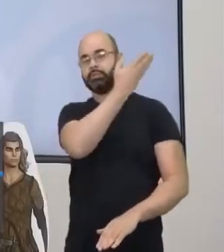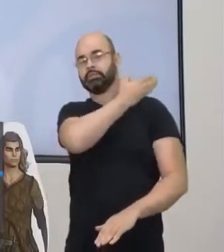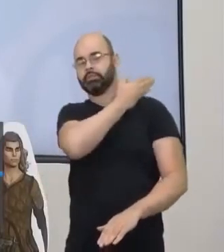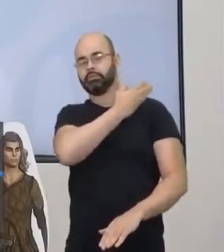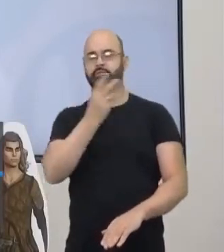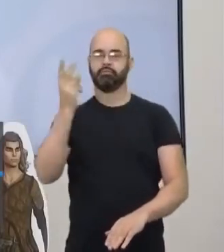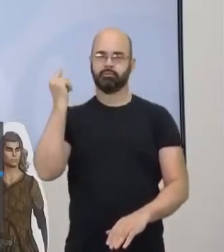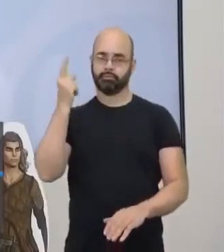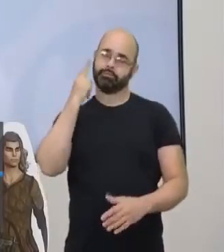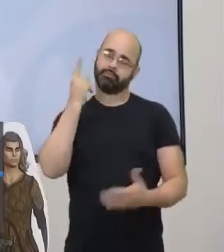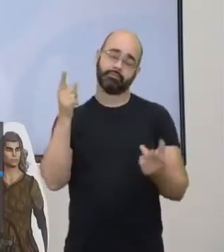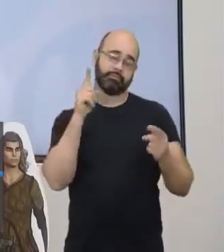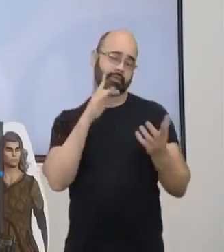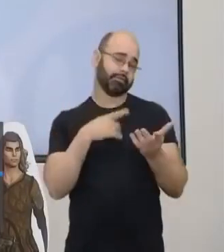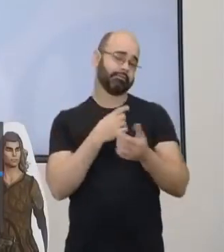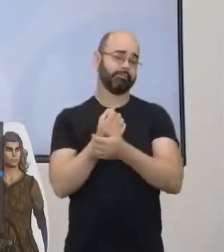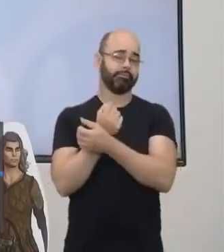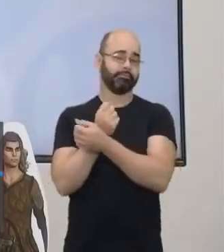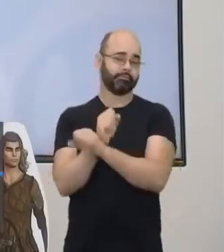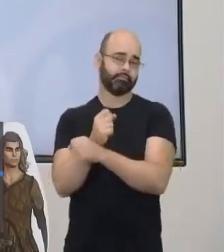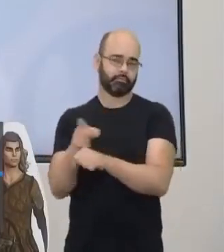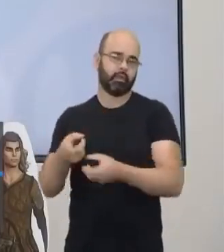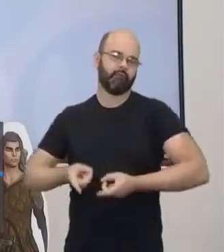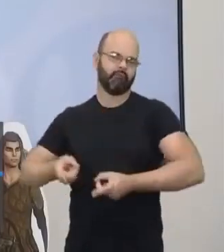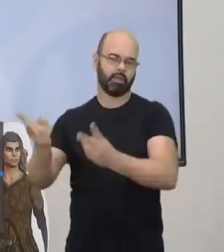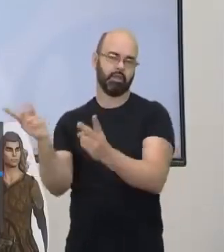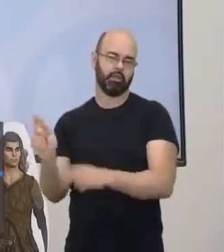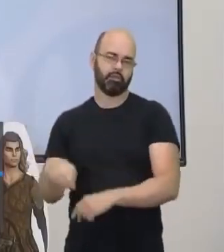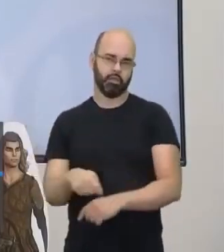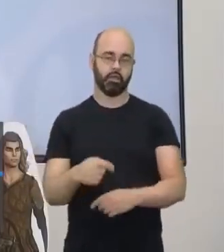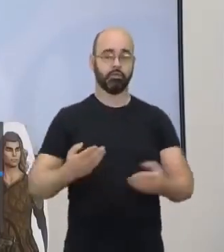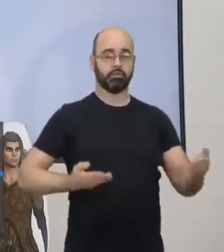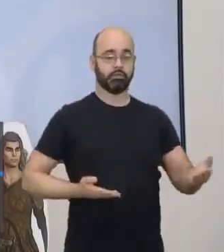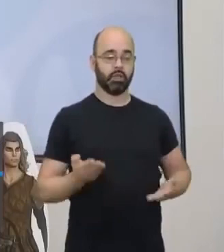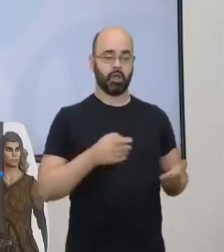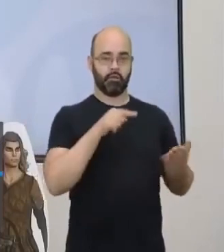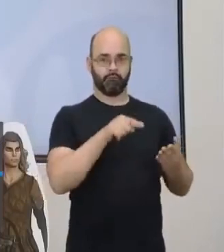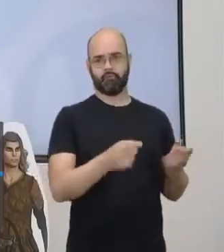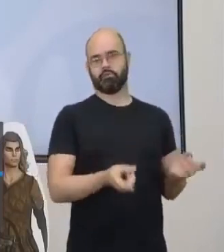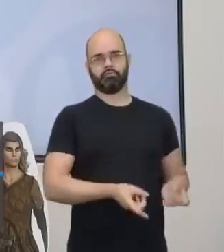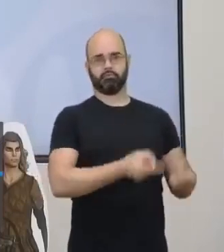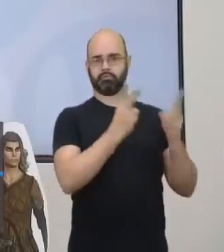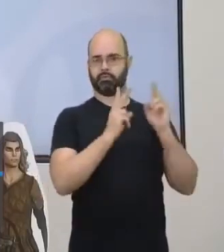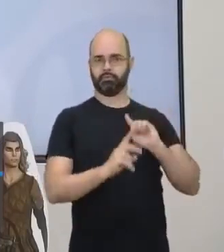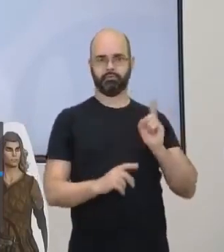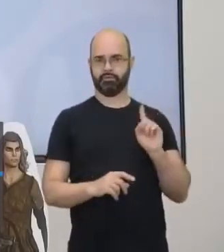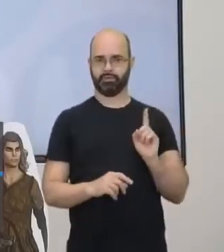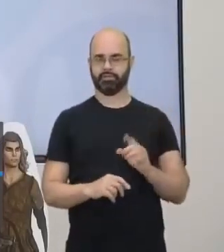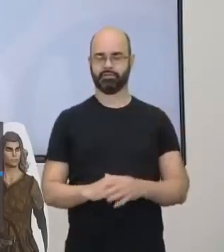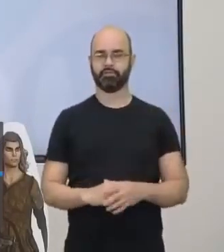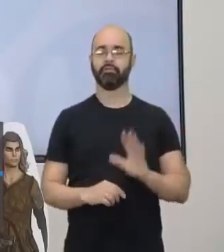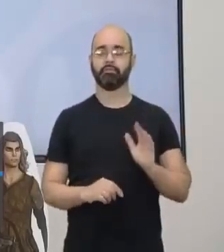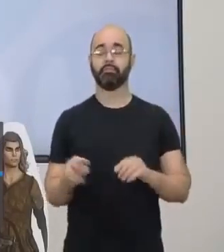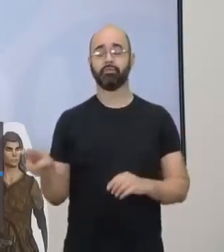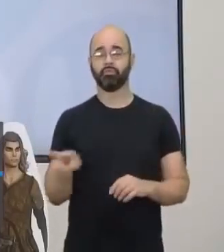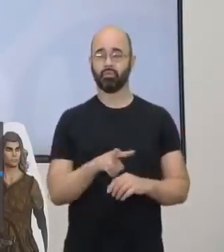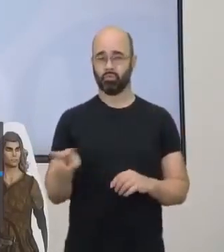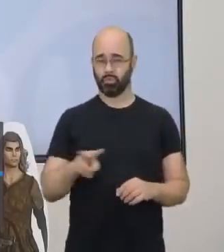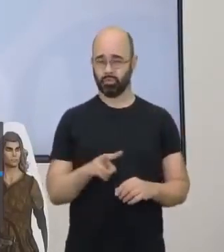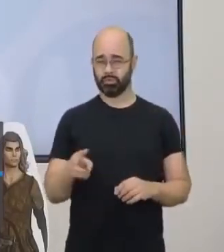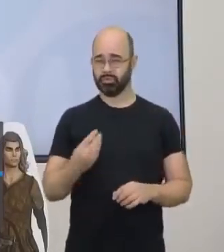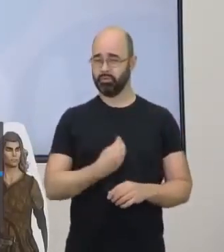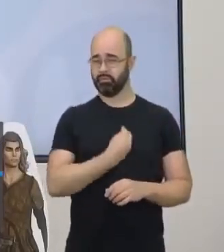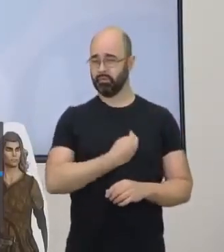ser vendido. O escravo, ele pode, ele é um objeto. Mas ambos têm uma condição de vida muito difícil,